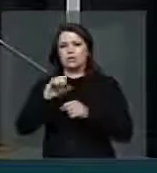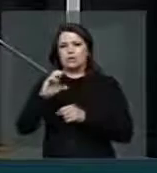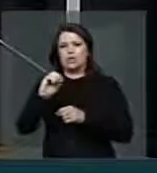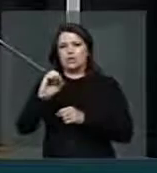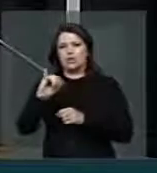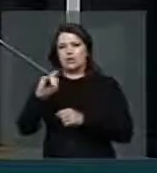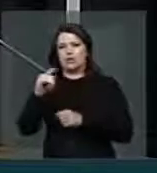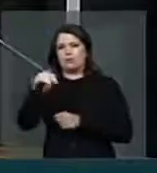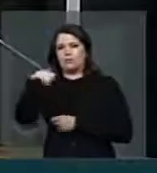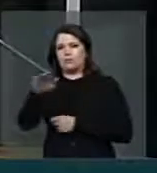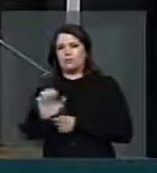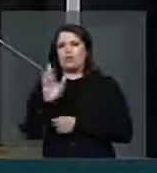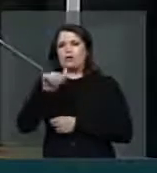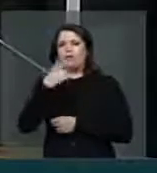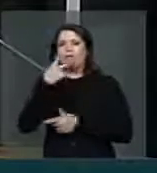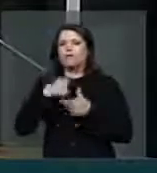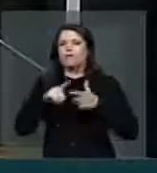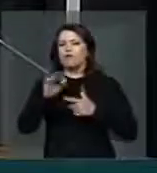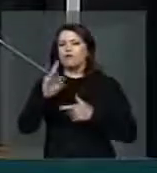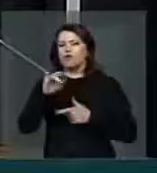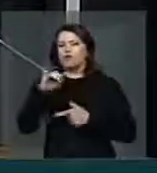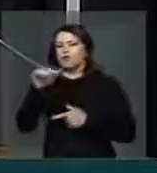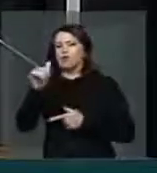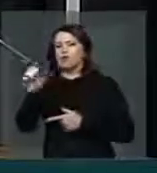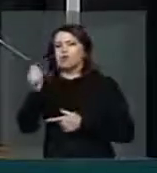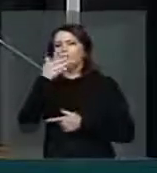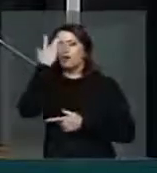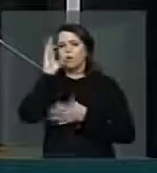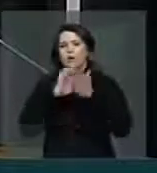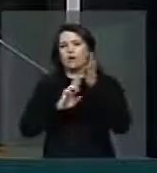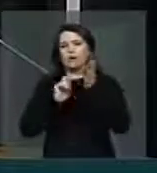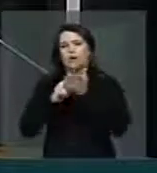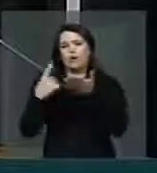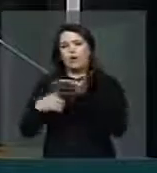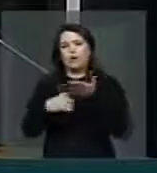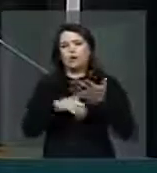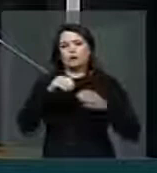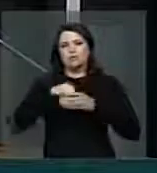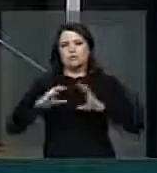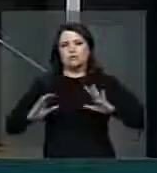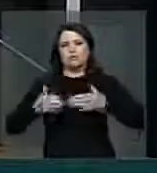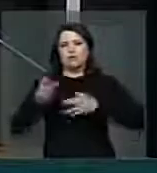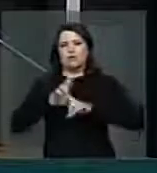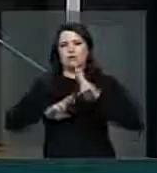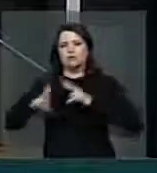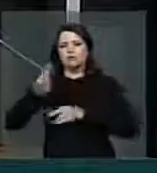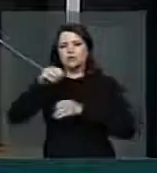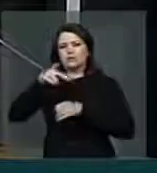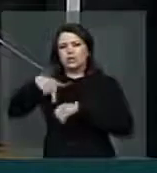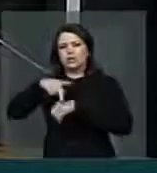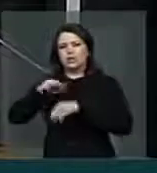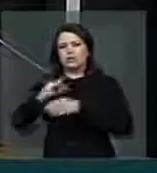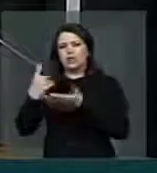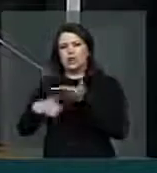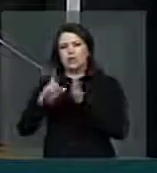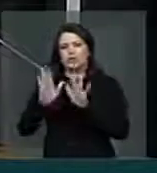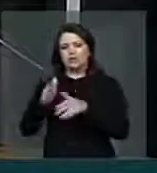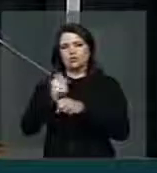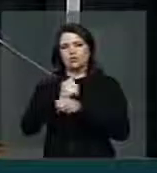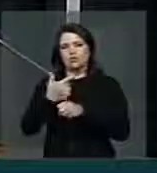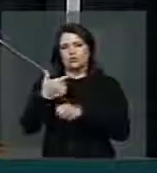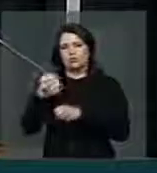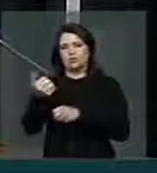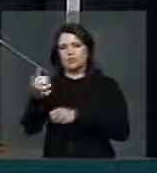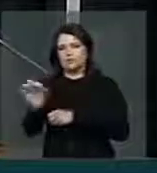Oiapoque, uma questão da fronteira lá no Oiapoque, porque eu sou relator de um acordo na Comissão de Relações Exteriores, estou com esse acordo desde